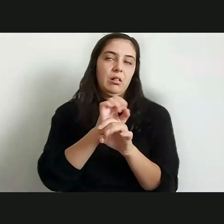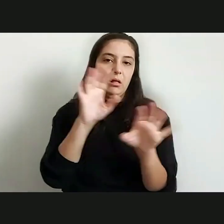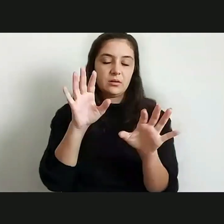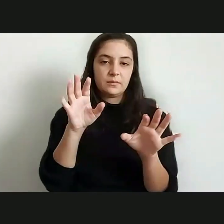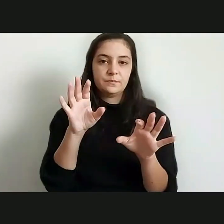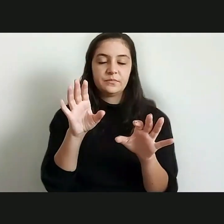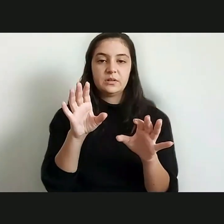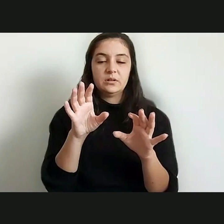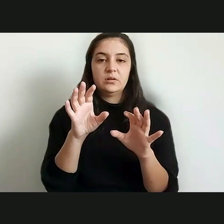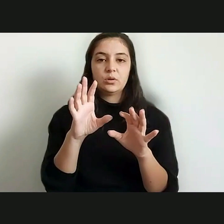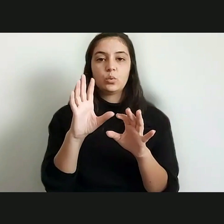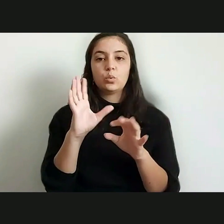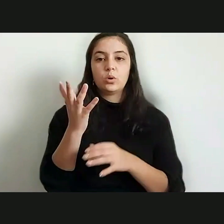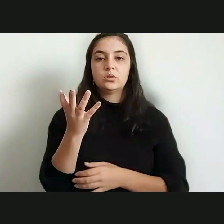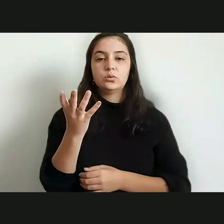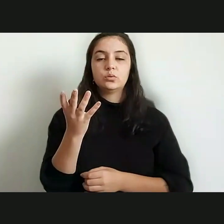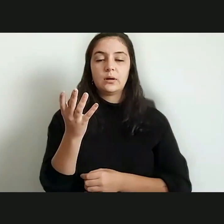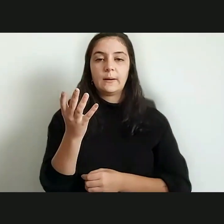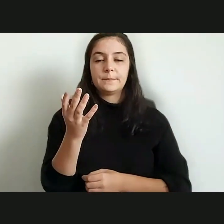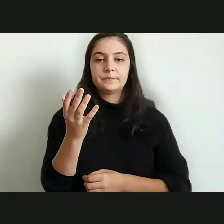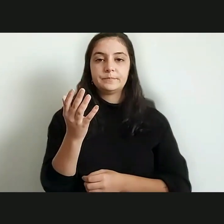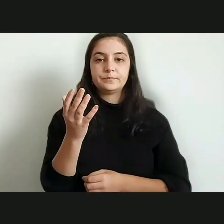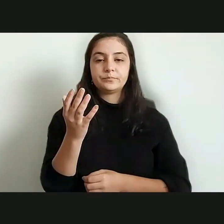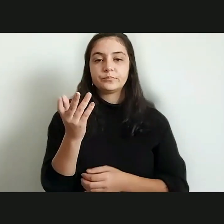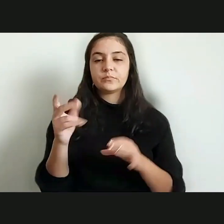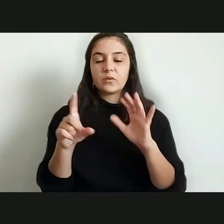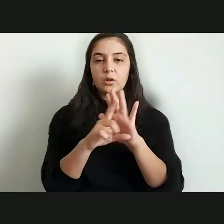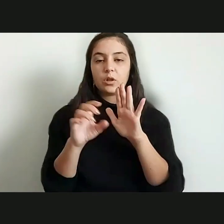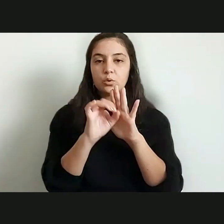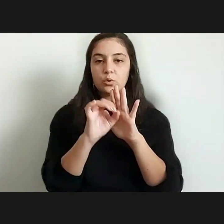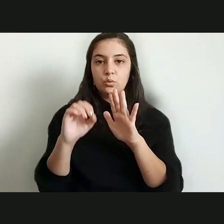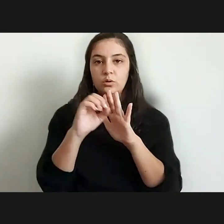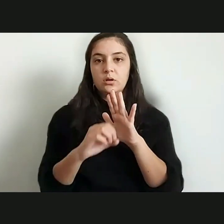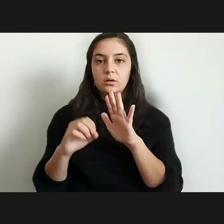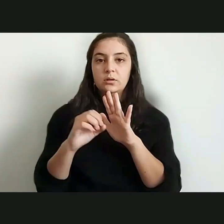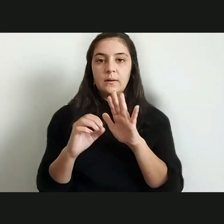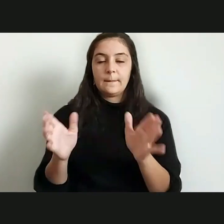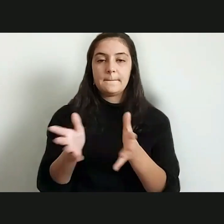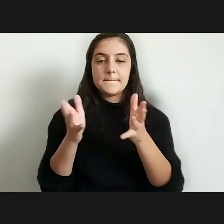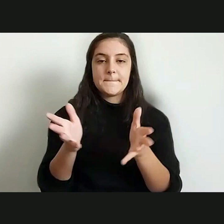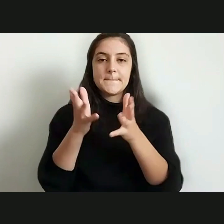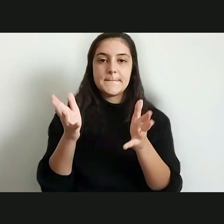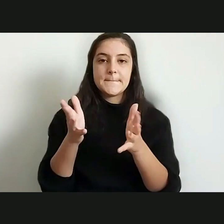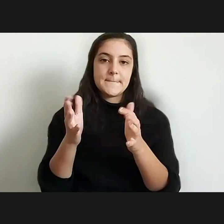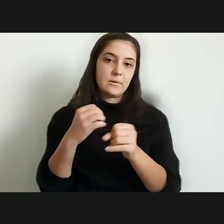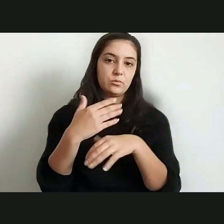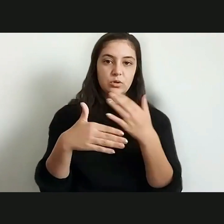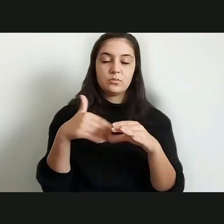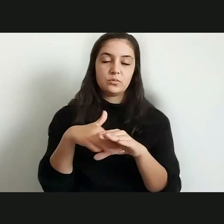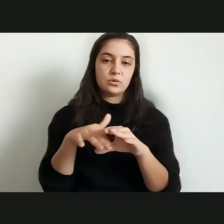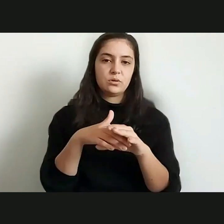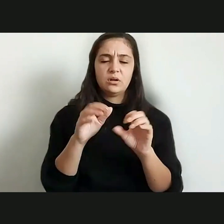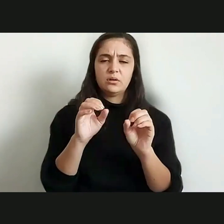quando não temos uma legislação que obriga a promover determinado tipo de processos de participação, sobretudo os